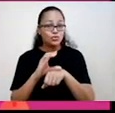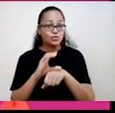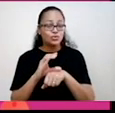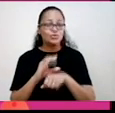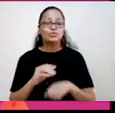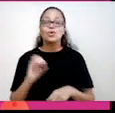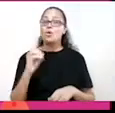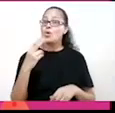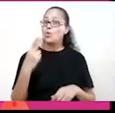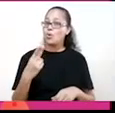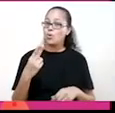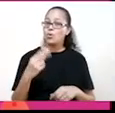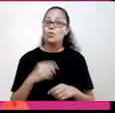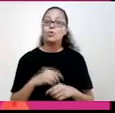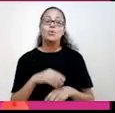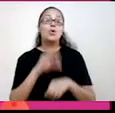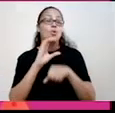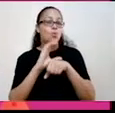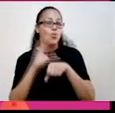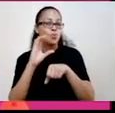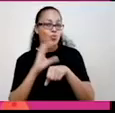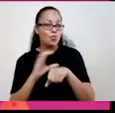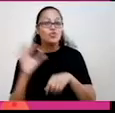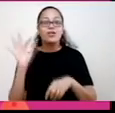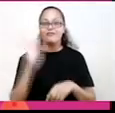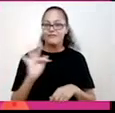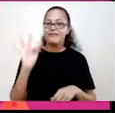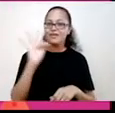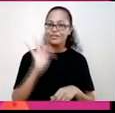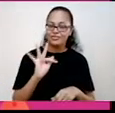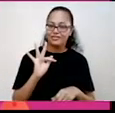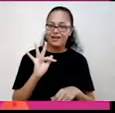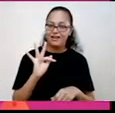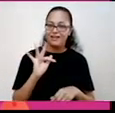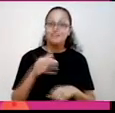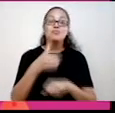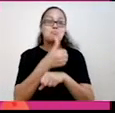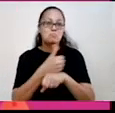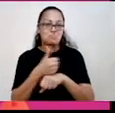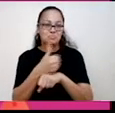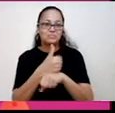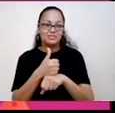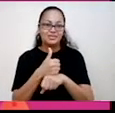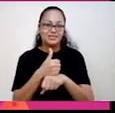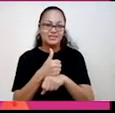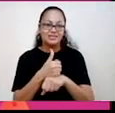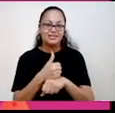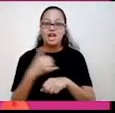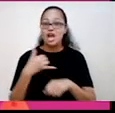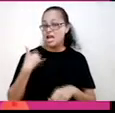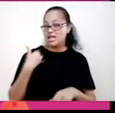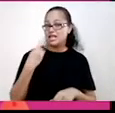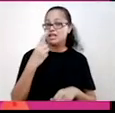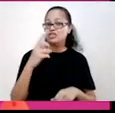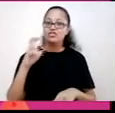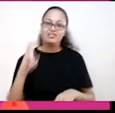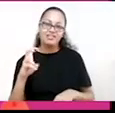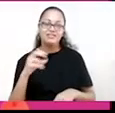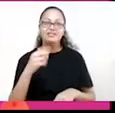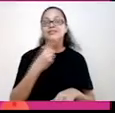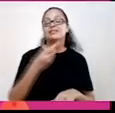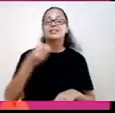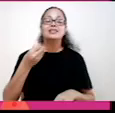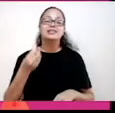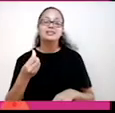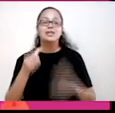em algum curso universitário, algum curso profissionalizante, né? Porque com 15, 16 anos vocês já podem